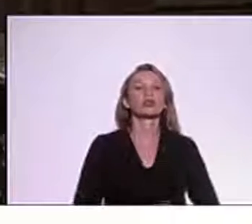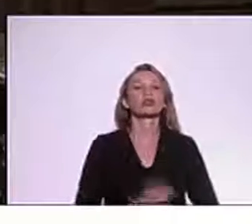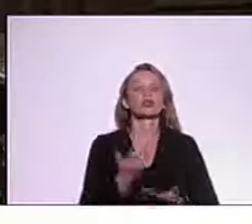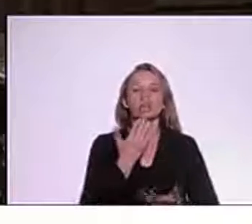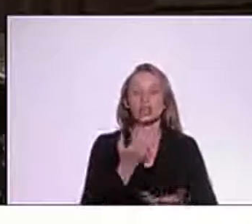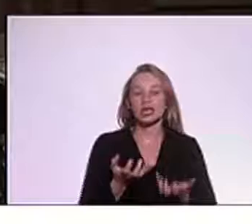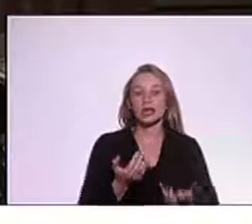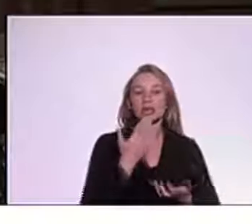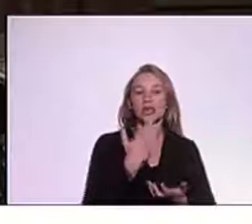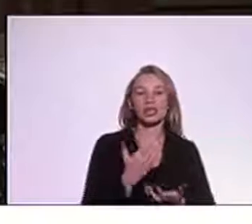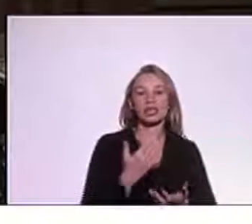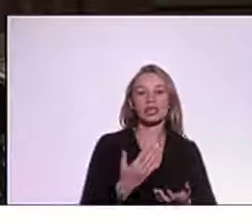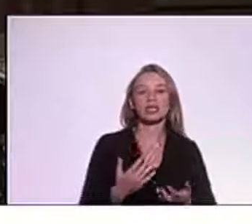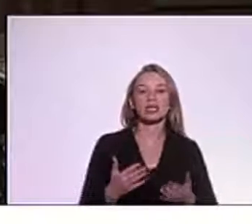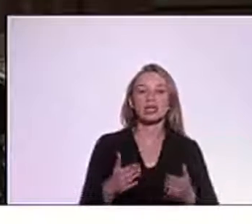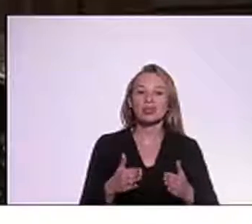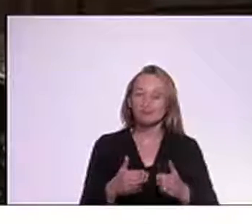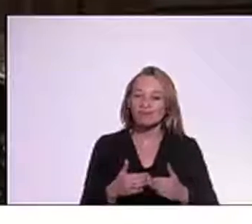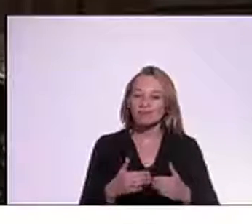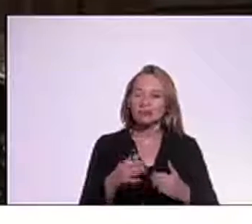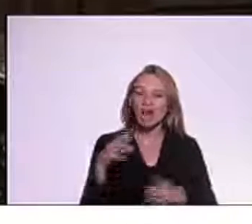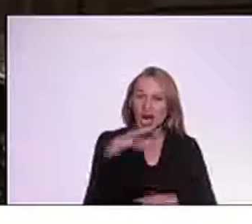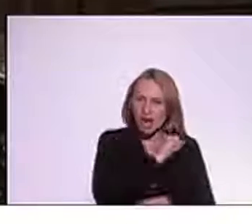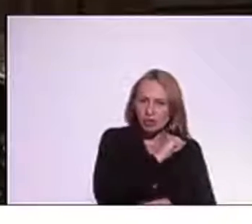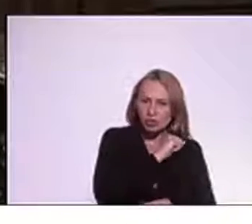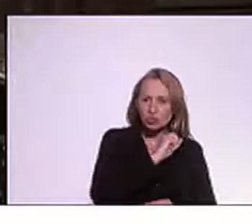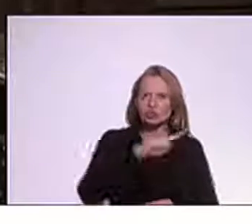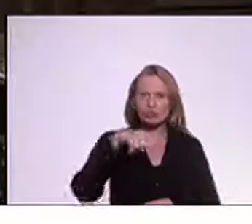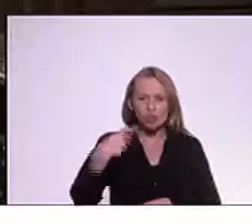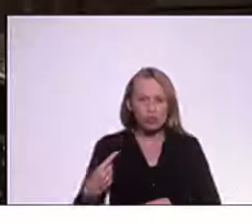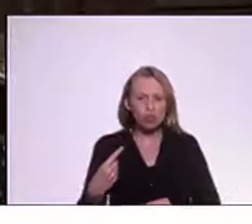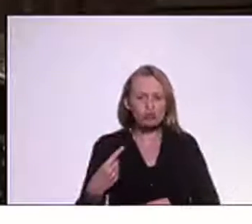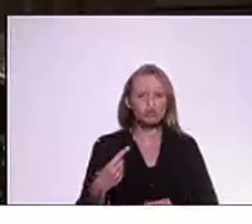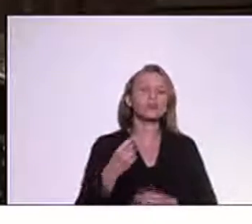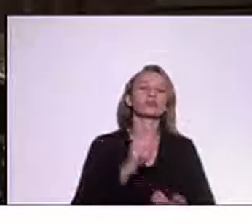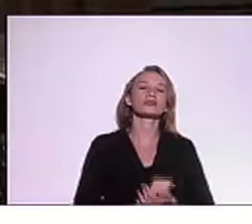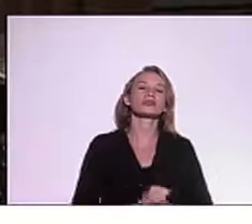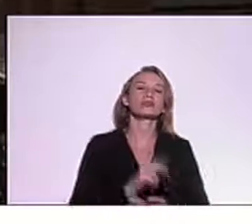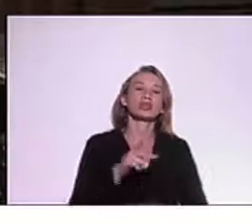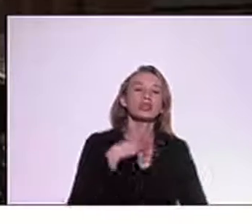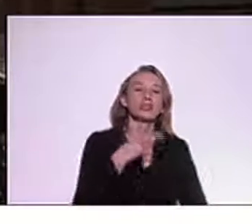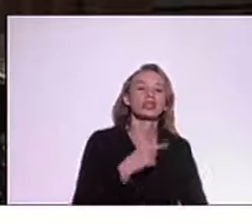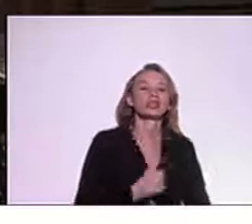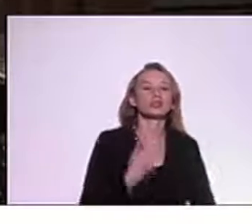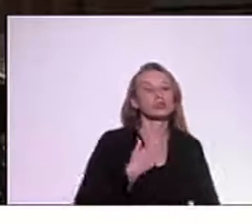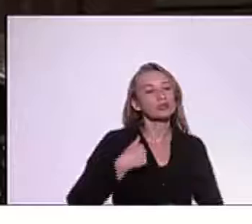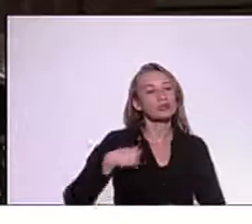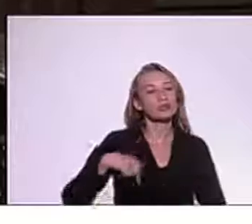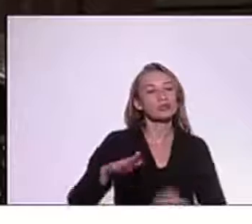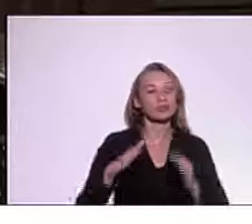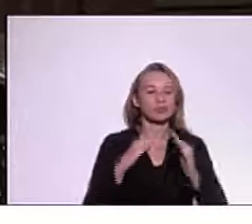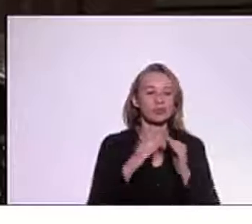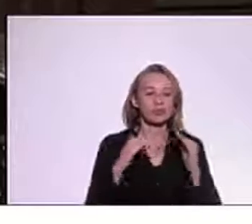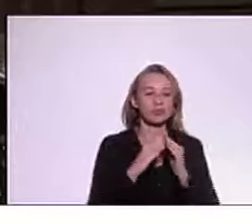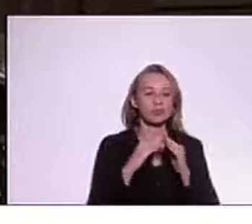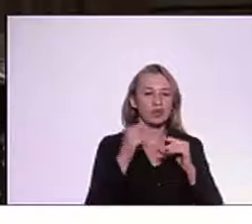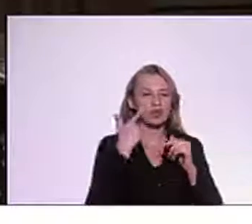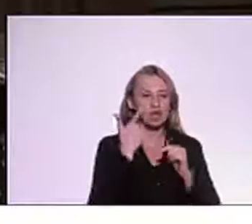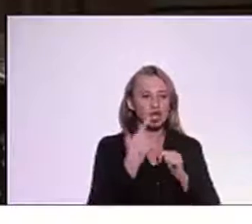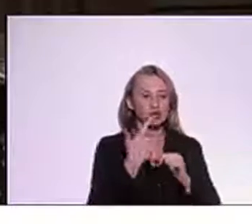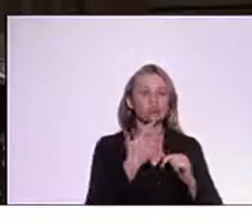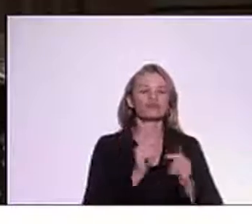pedir licença para fazer rapidamente uma outra observação. Quando eu estava na minha casa